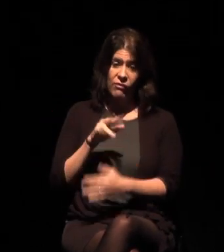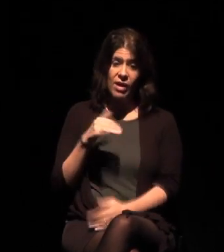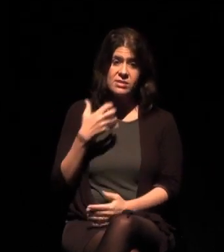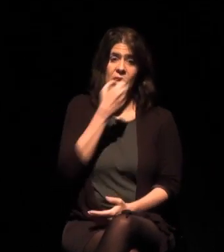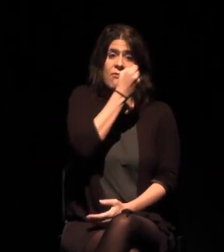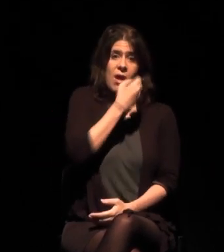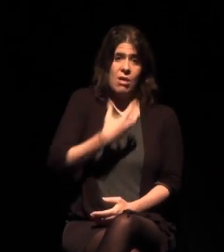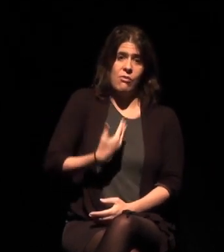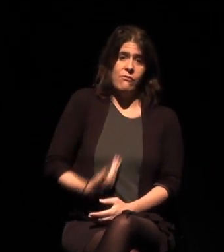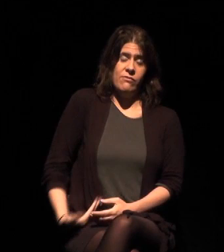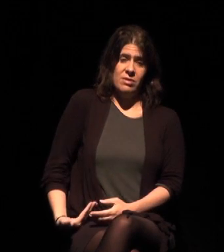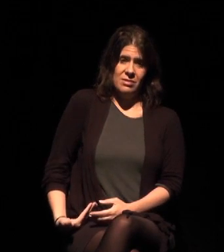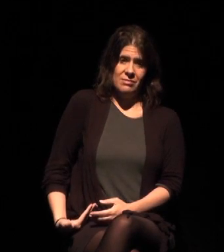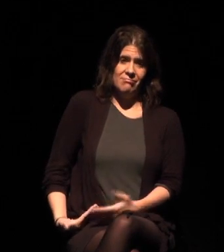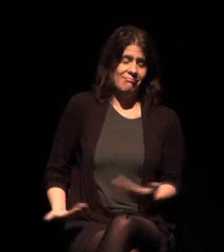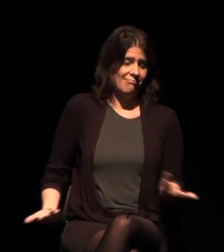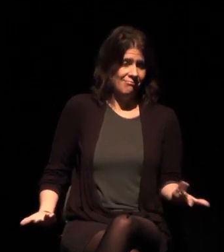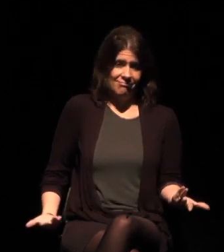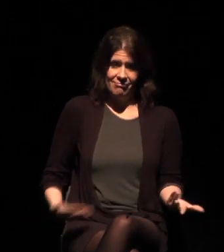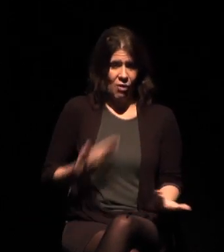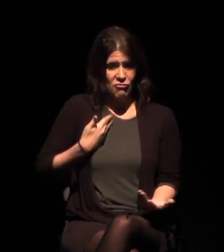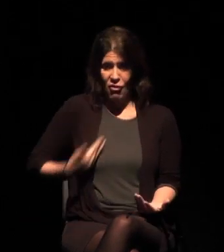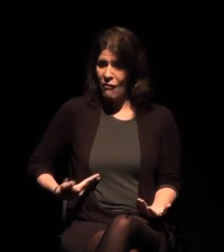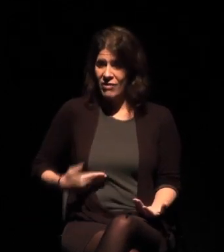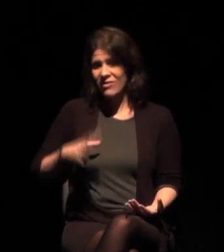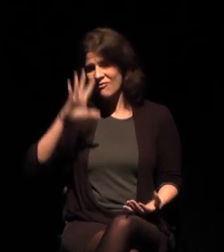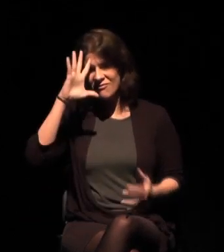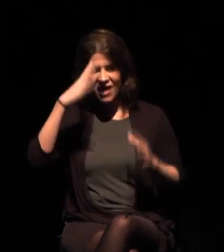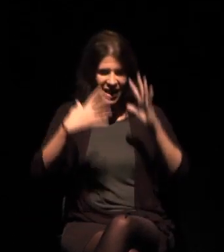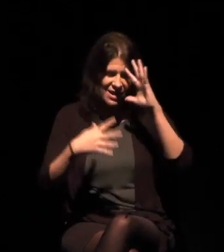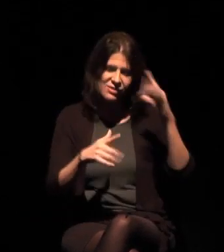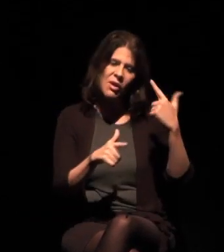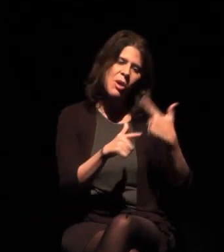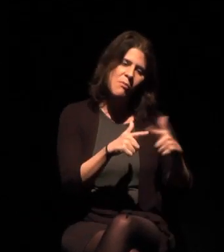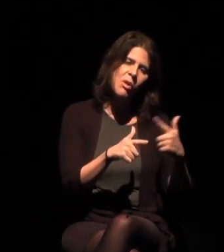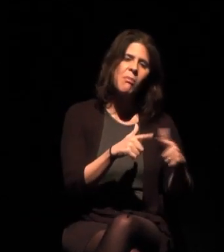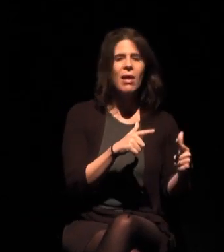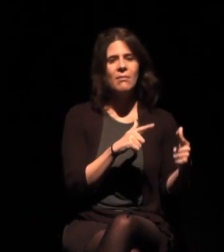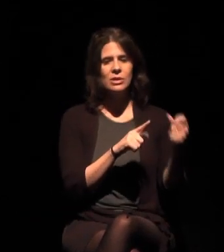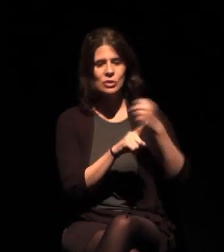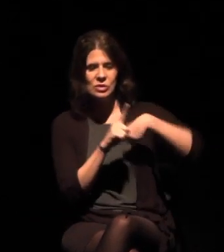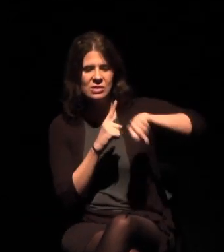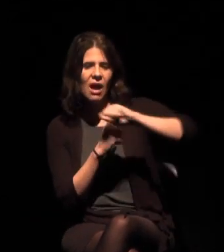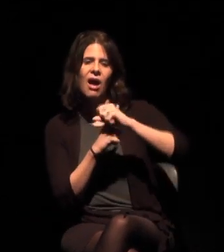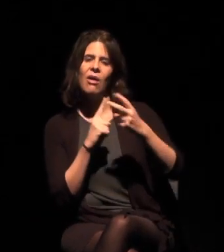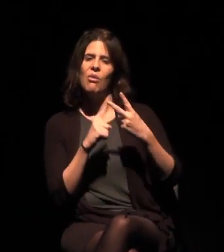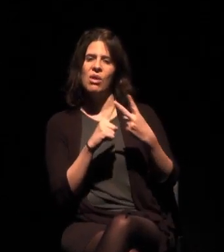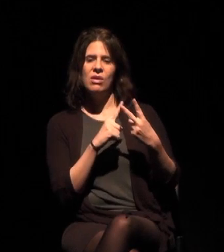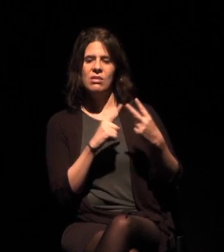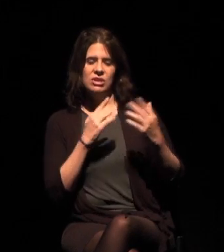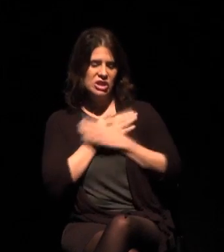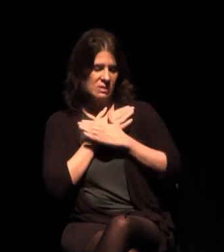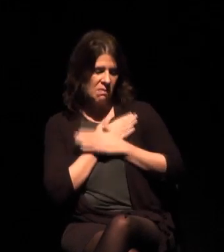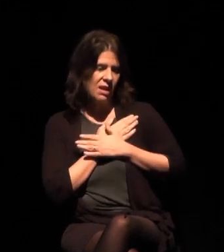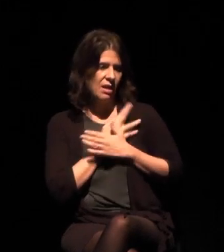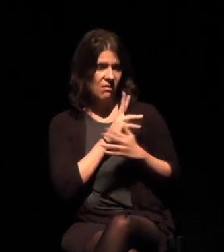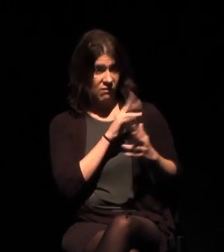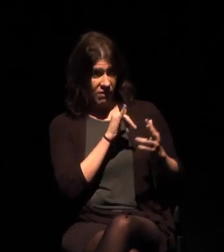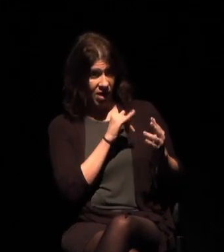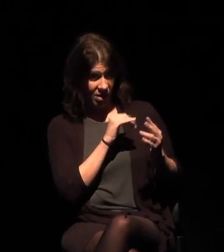de resolver a proteção se ao desemprego minutos souza essa cultura